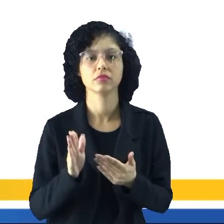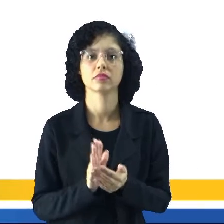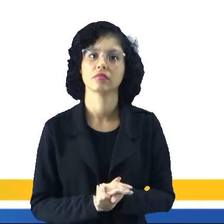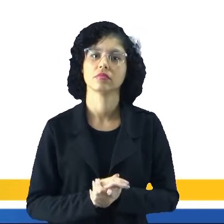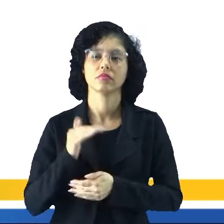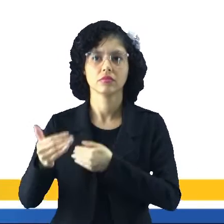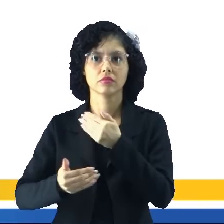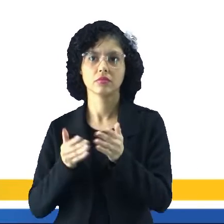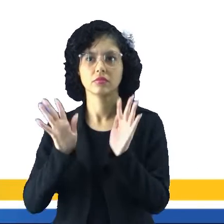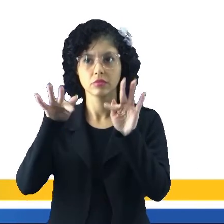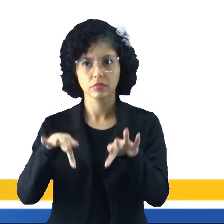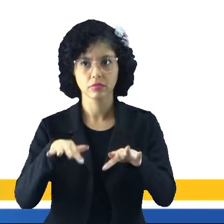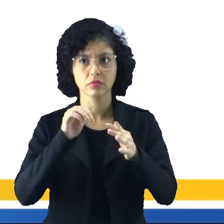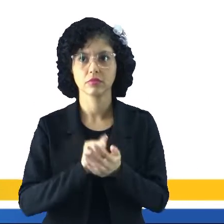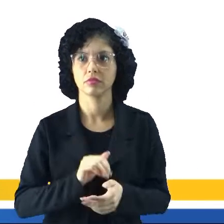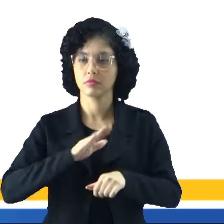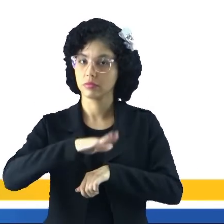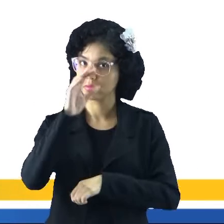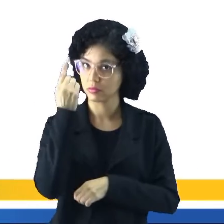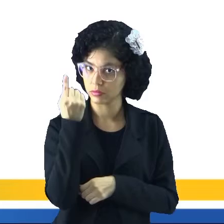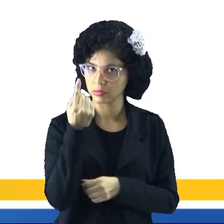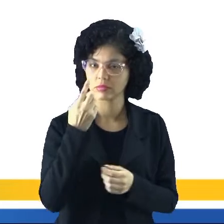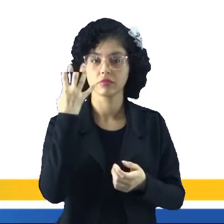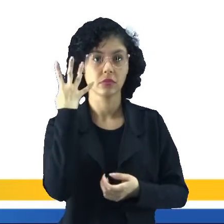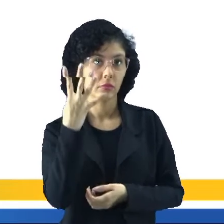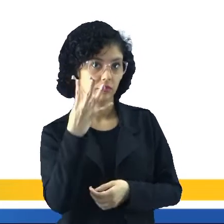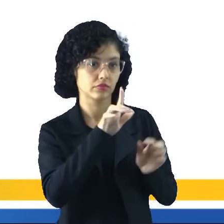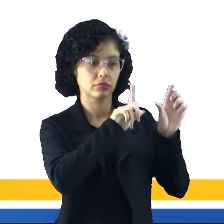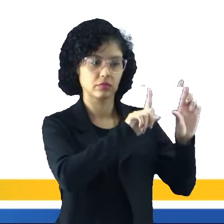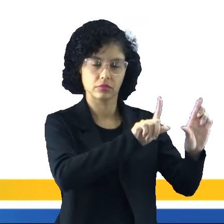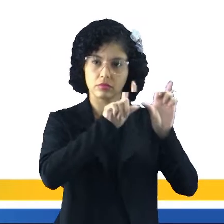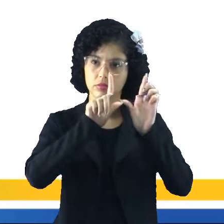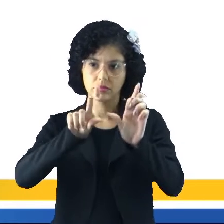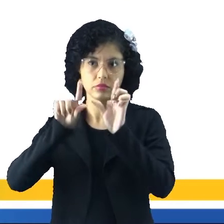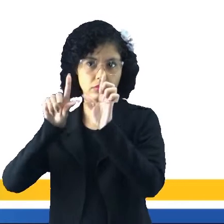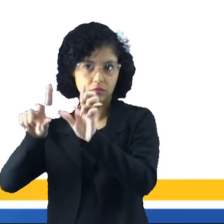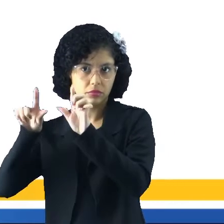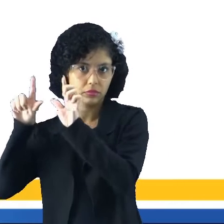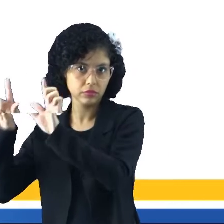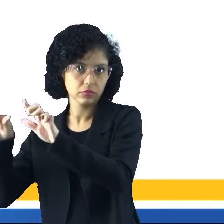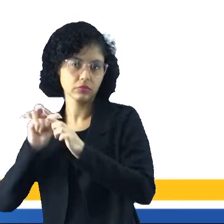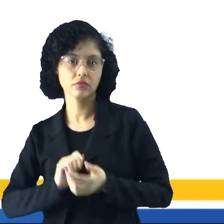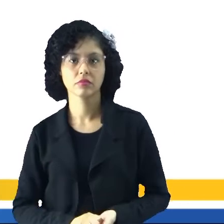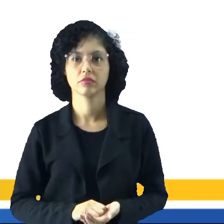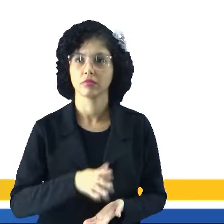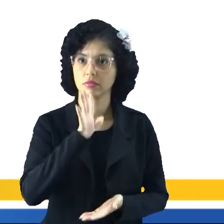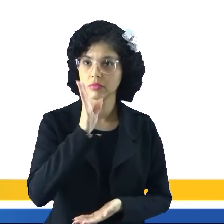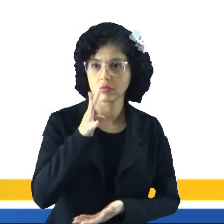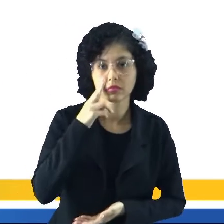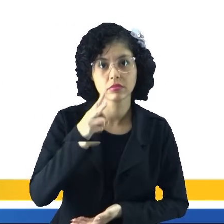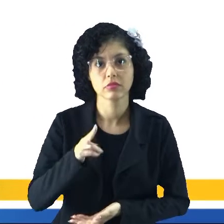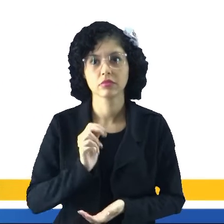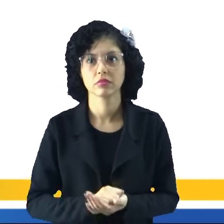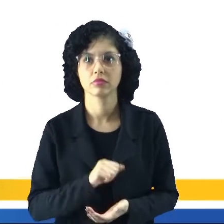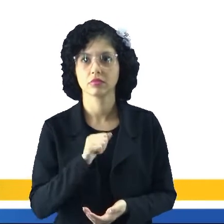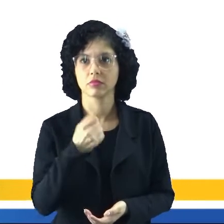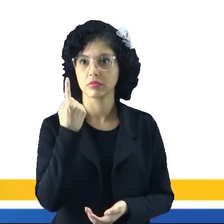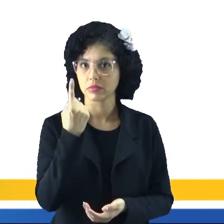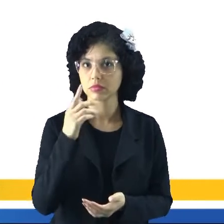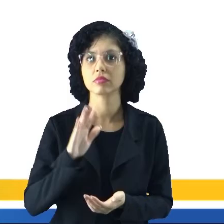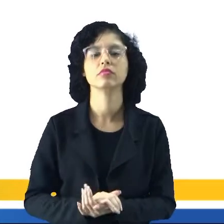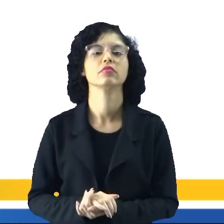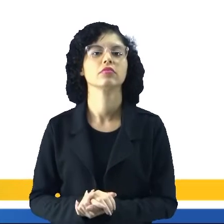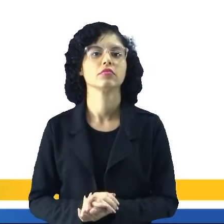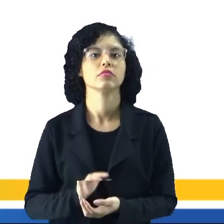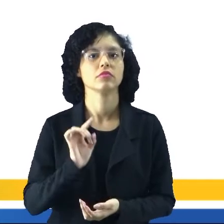nós temos mais aí de um quadro, né? Nós temos 4 quadrinhos, tá? Ah, professor, mas eu já vi a história da Mafalda só com um quadrinho. Então, nesse